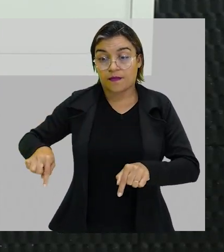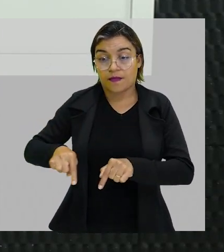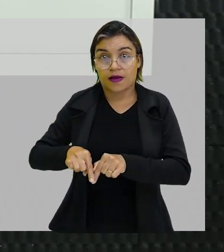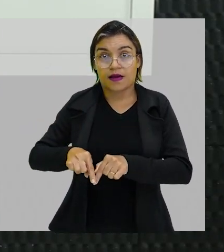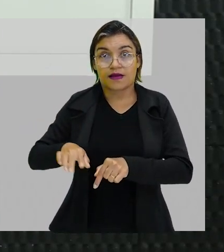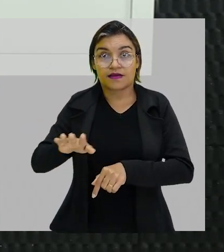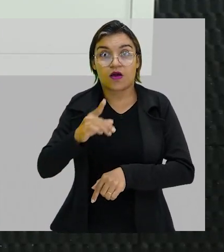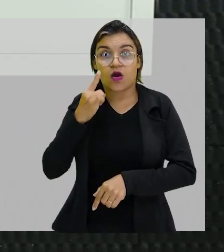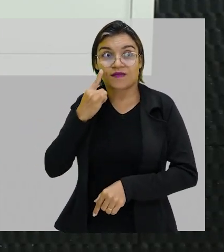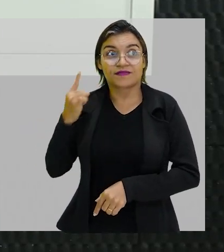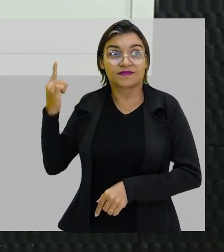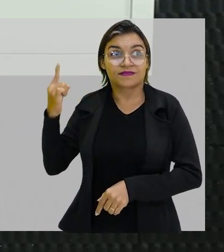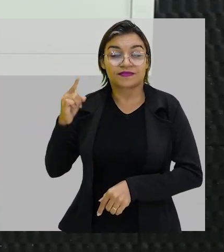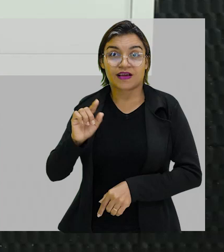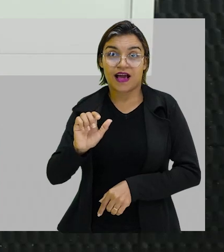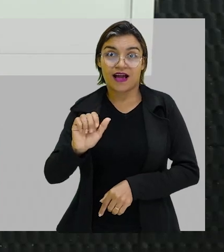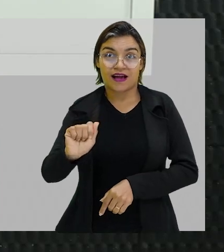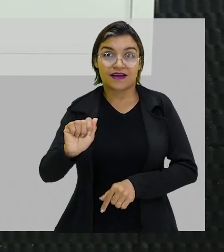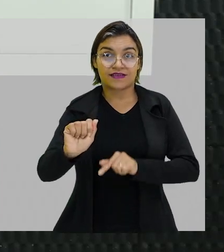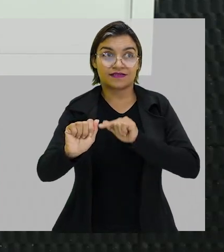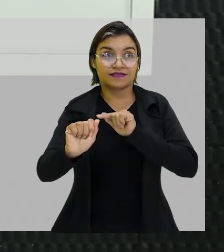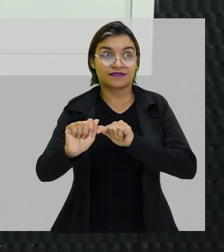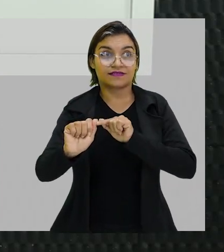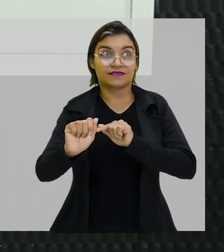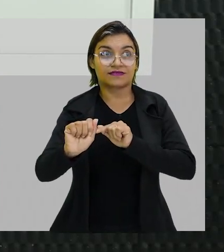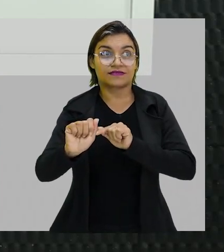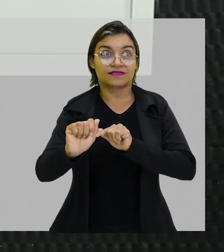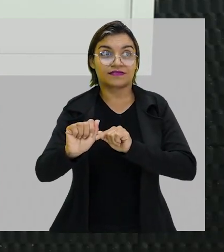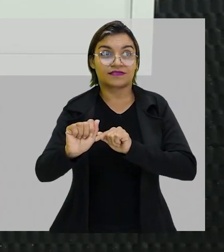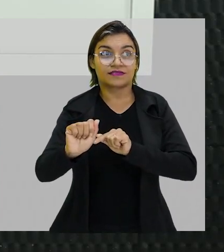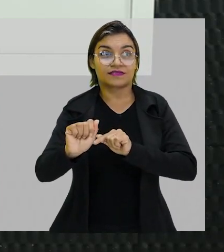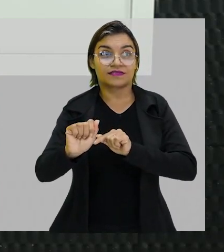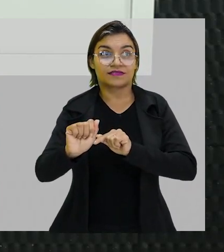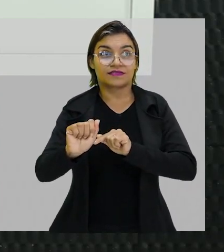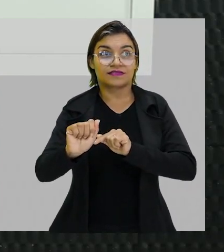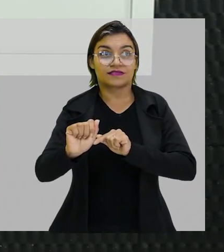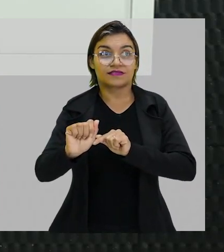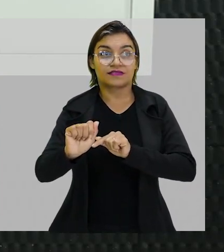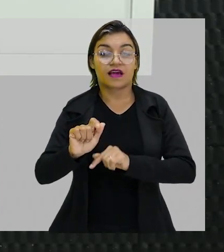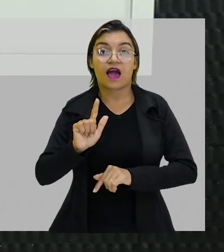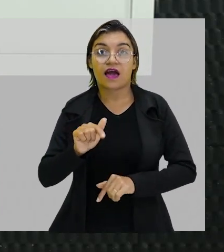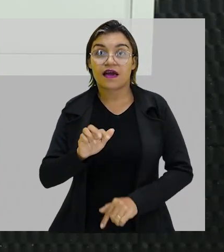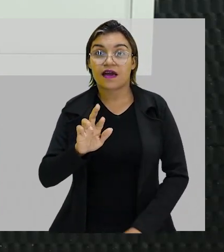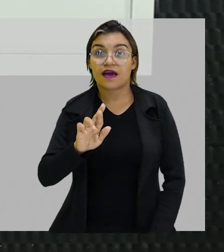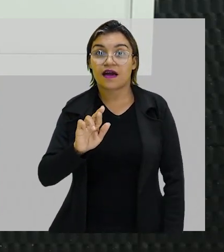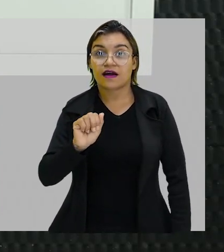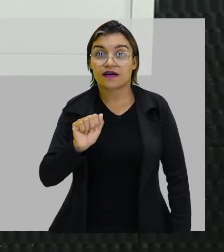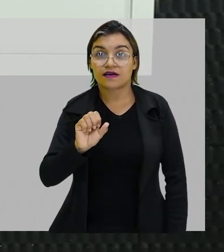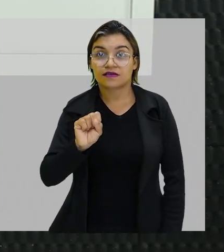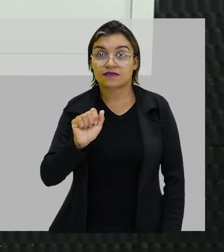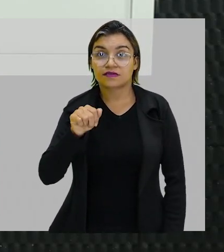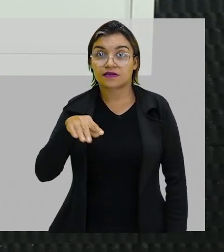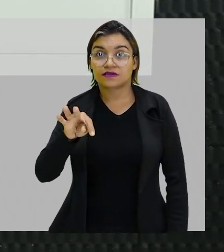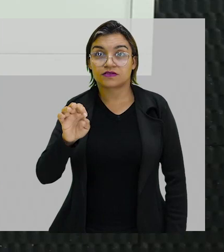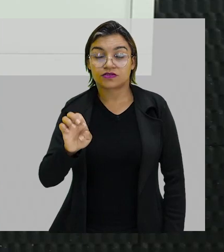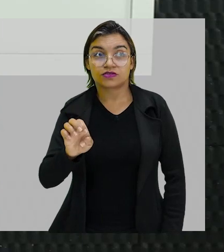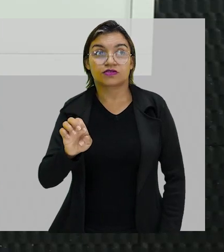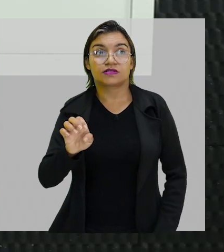A, é rasante ao nosso campo. Ou seja, o campo está